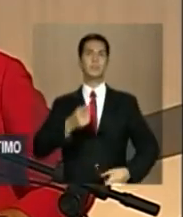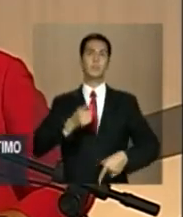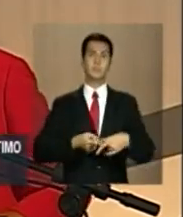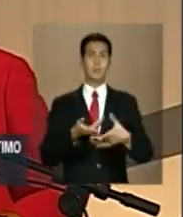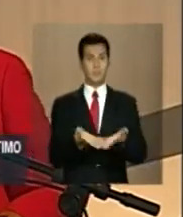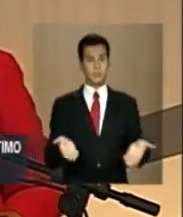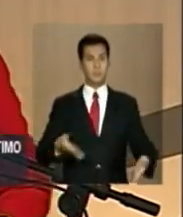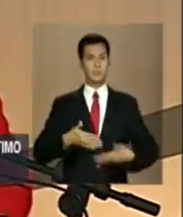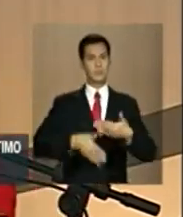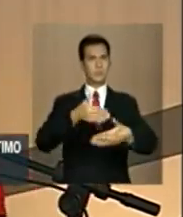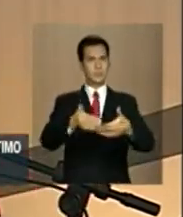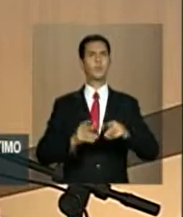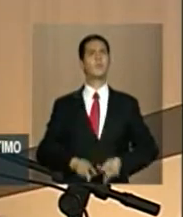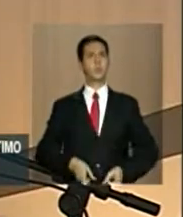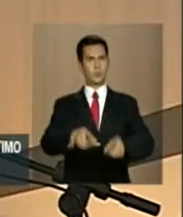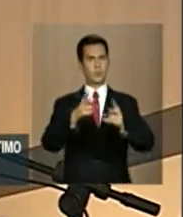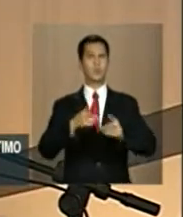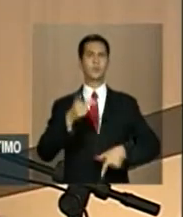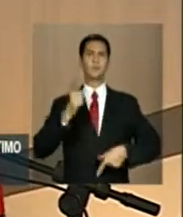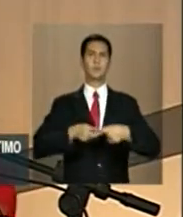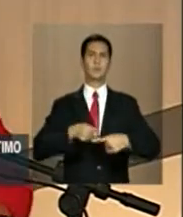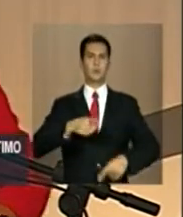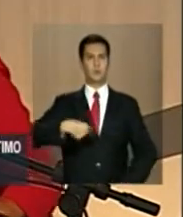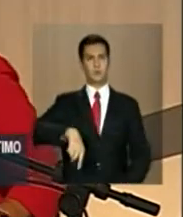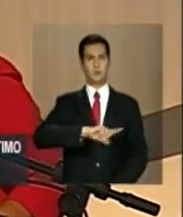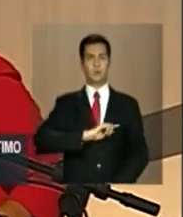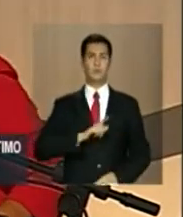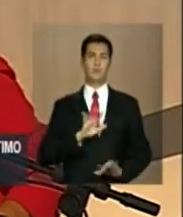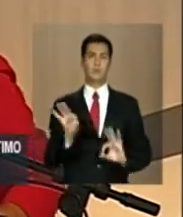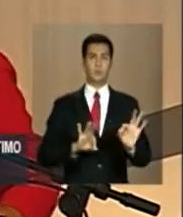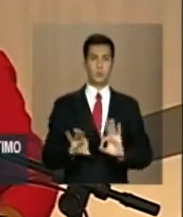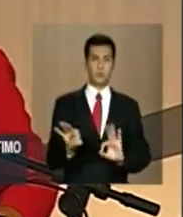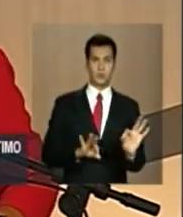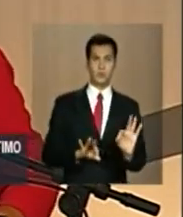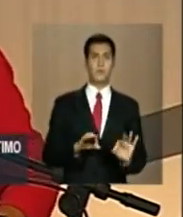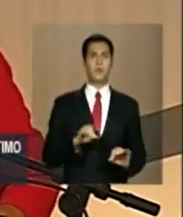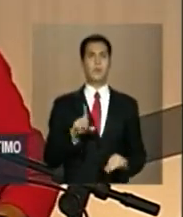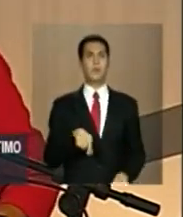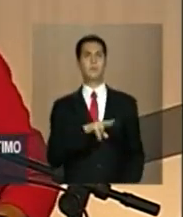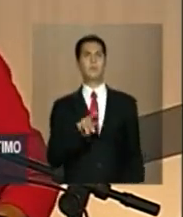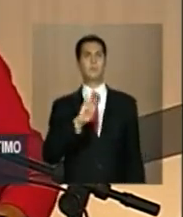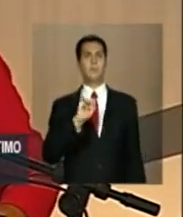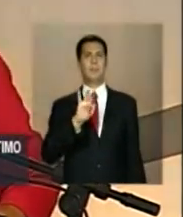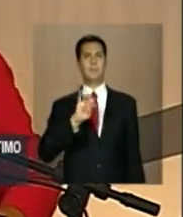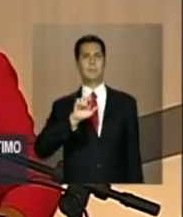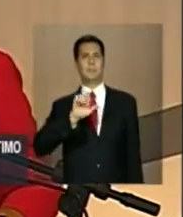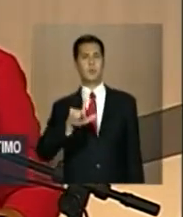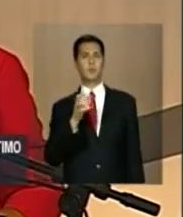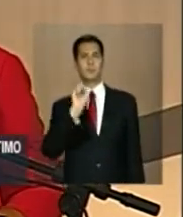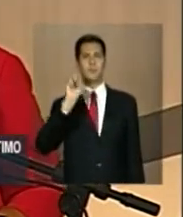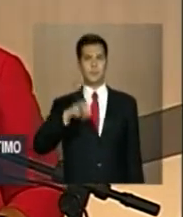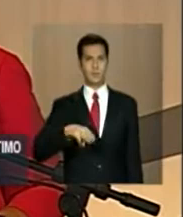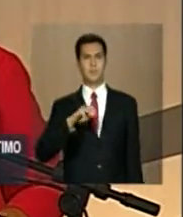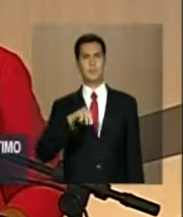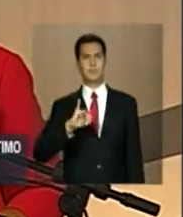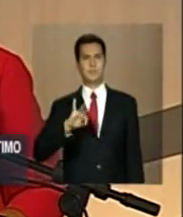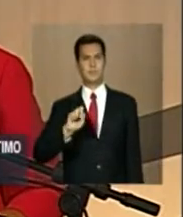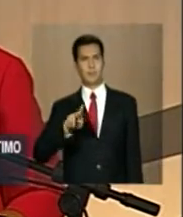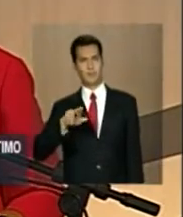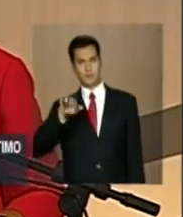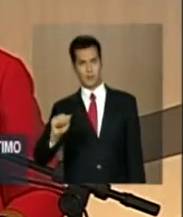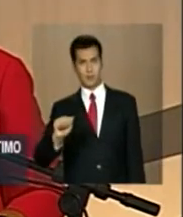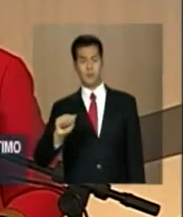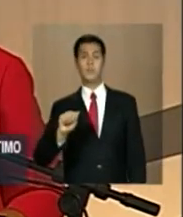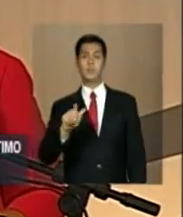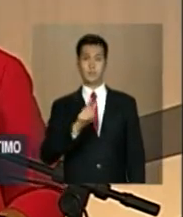prossegue, porque nós temos um programa chamado Brasil Sem Miséria, que fazemos parceria com o